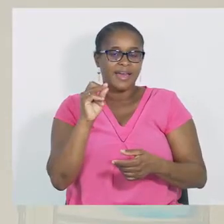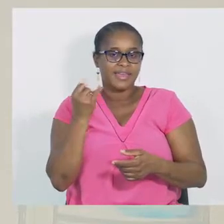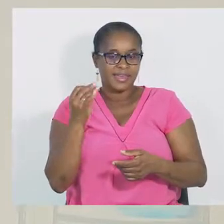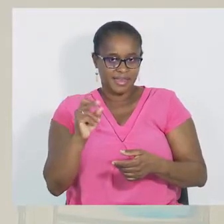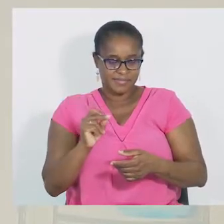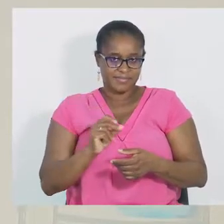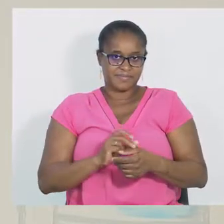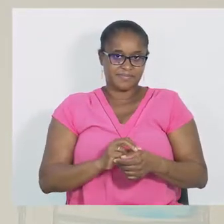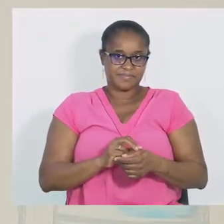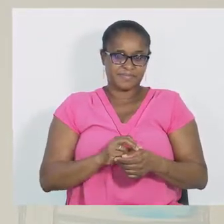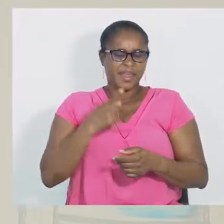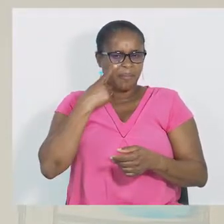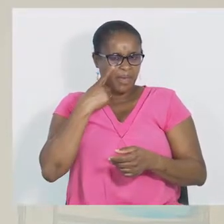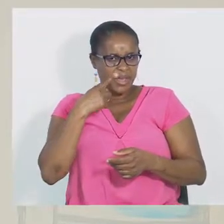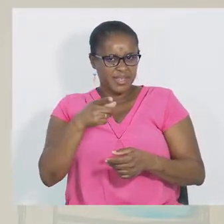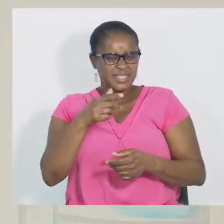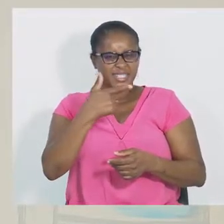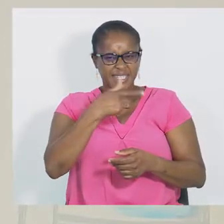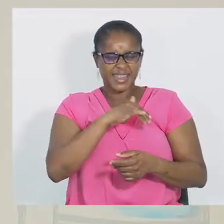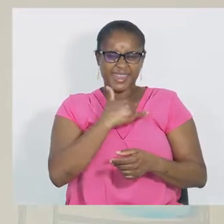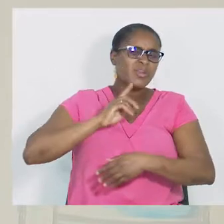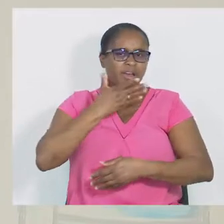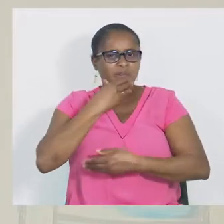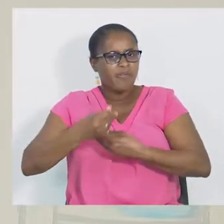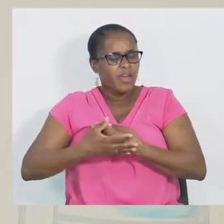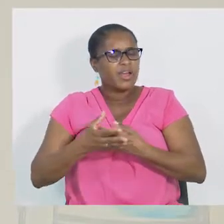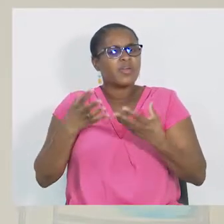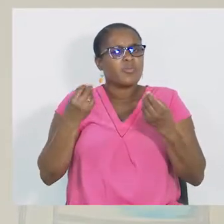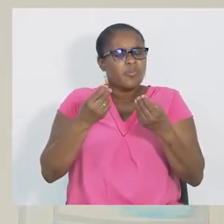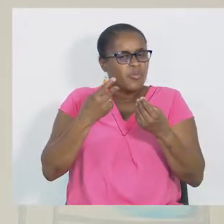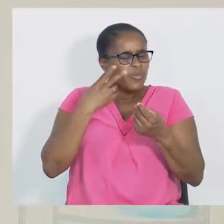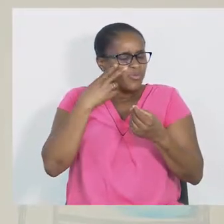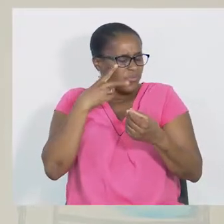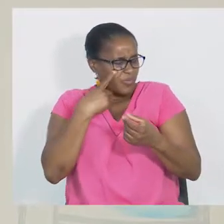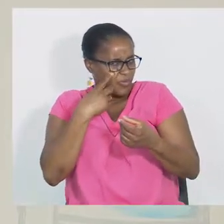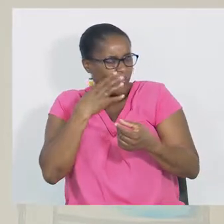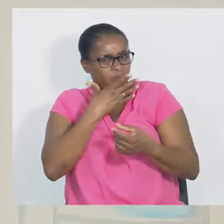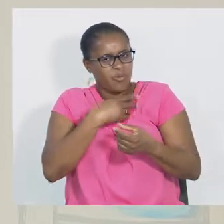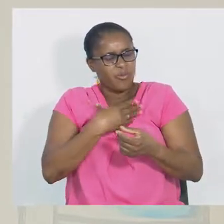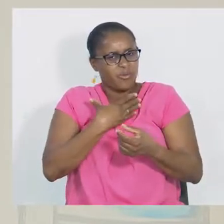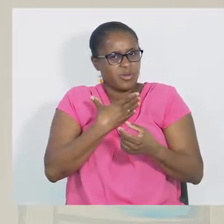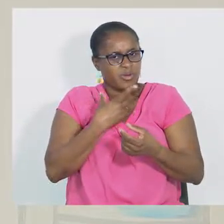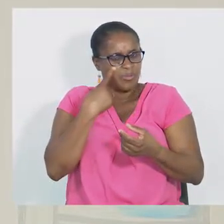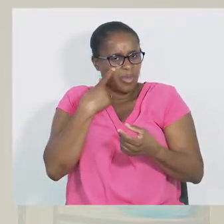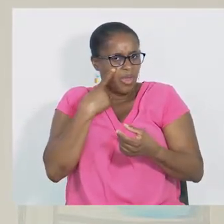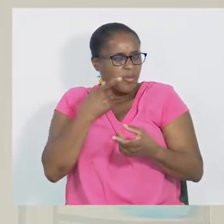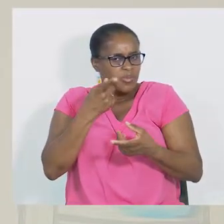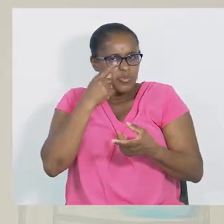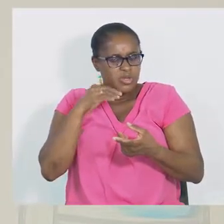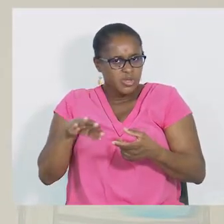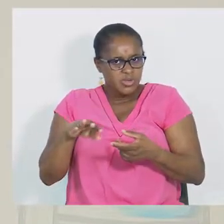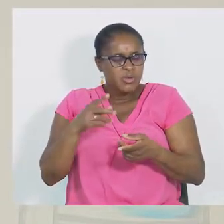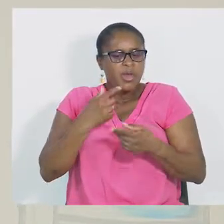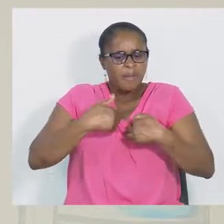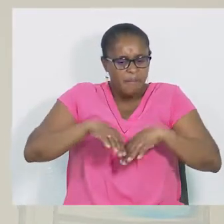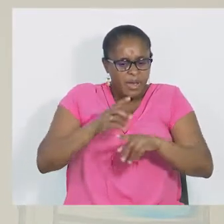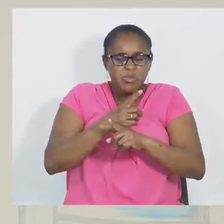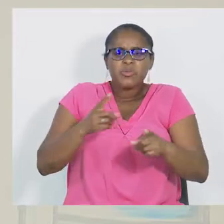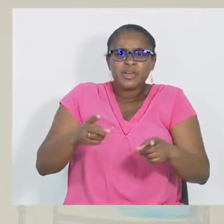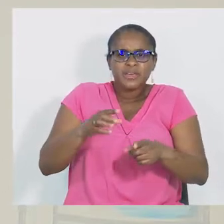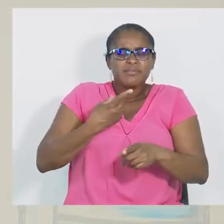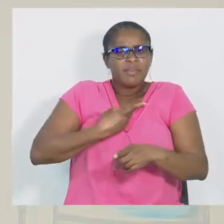tio Lobo, em que ele vai parar ao céu e pede ajuda a São Pedro para descer. E seguiram